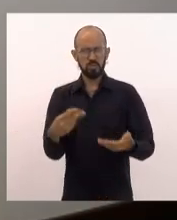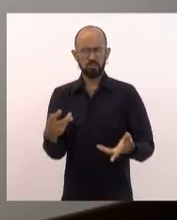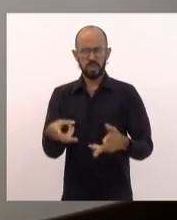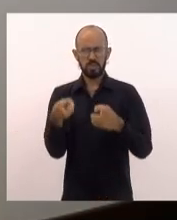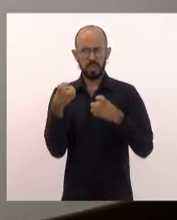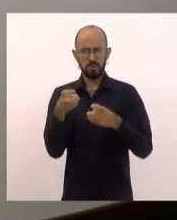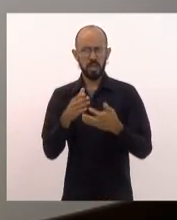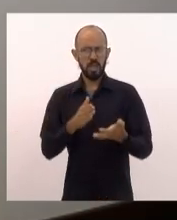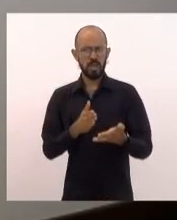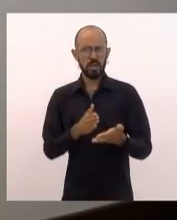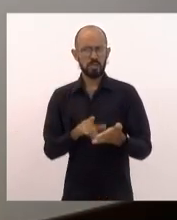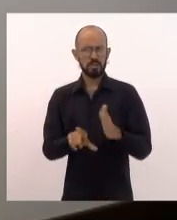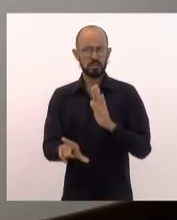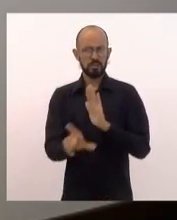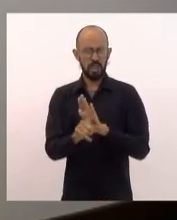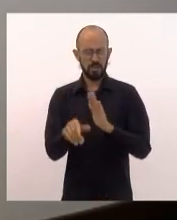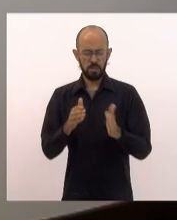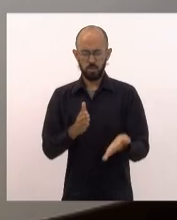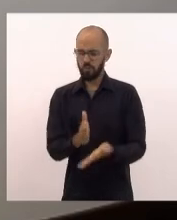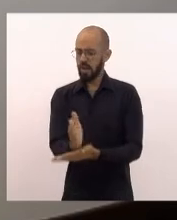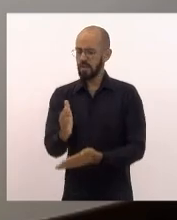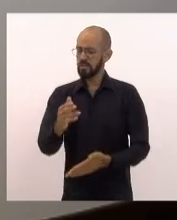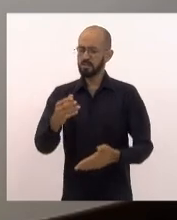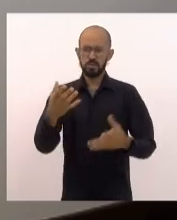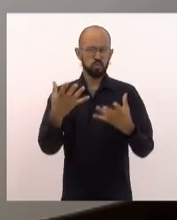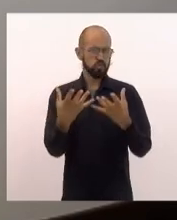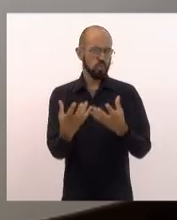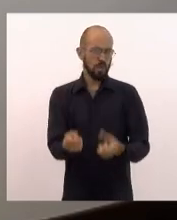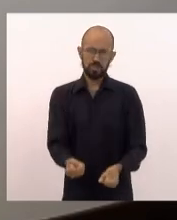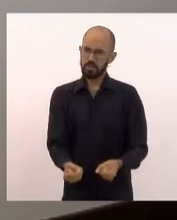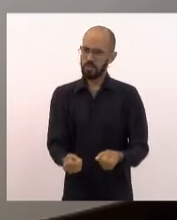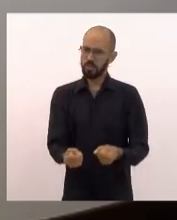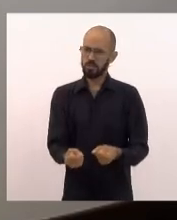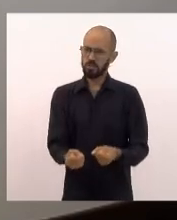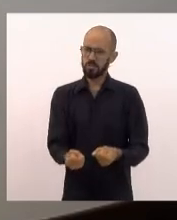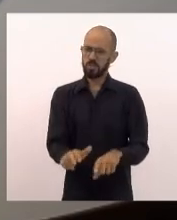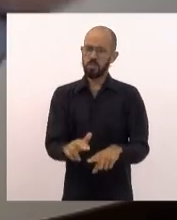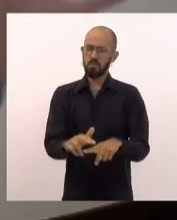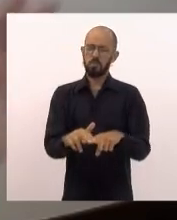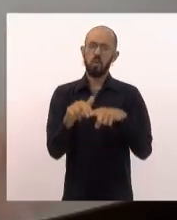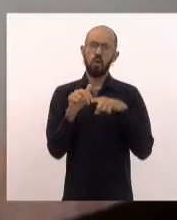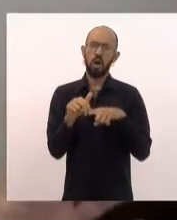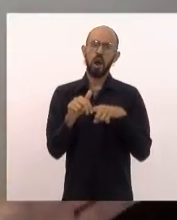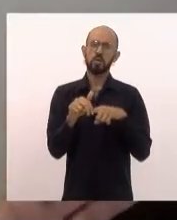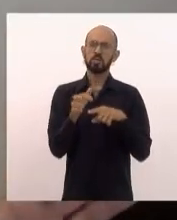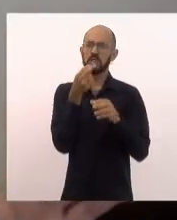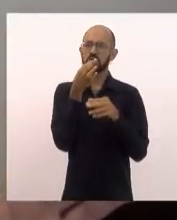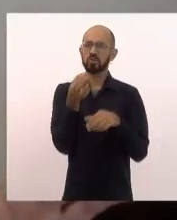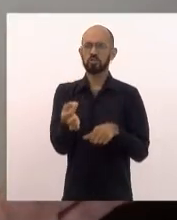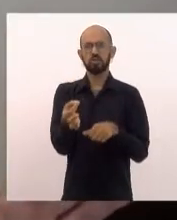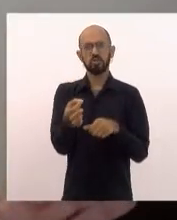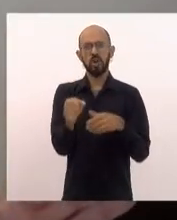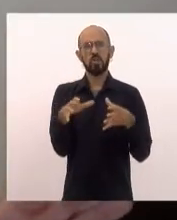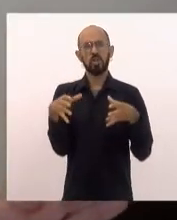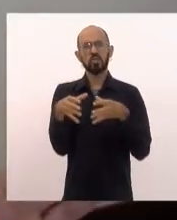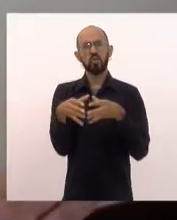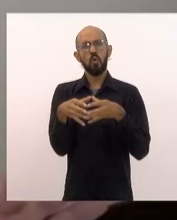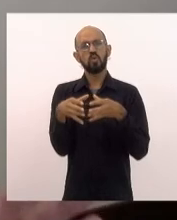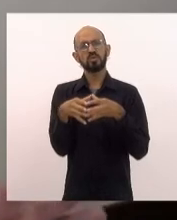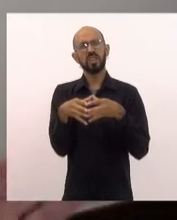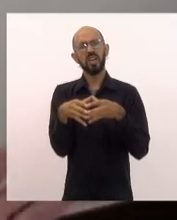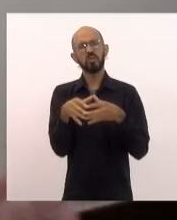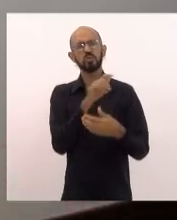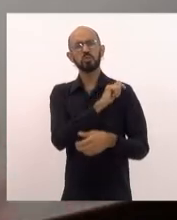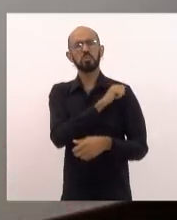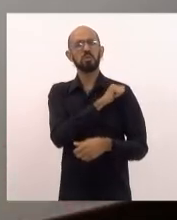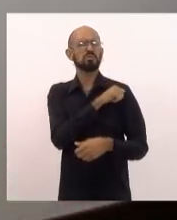aprovadas, colocadas em xeque, em questionamento, né, o seu cumprimento, por questionamentos feitos pelo Conselho de Supervisão do